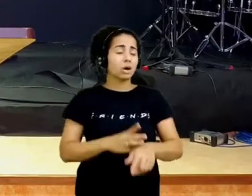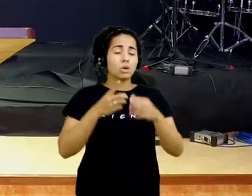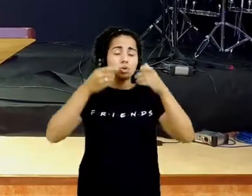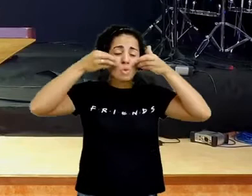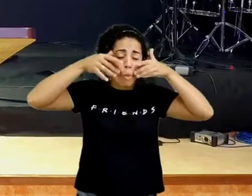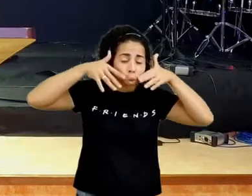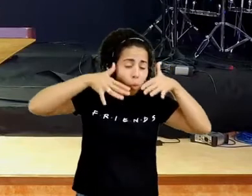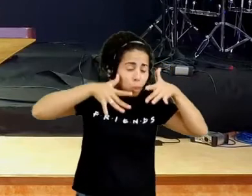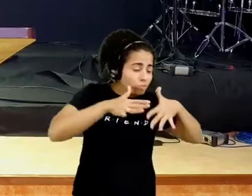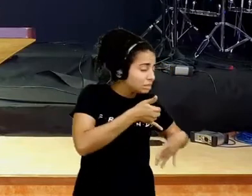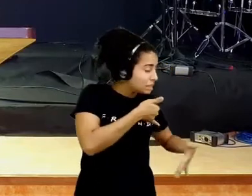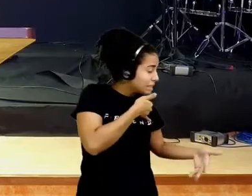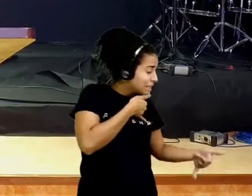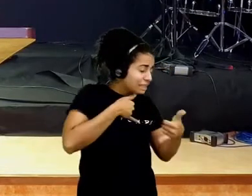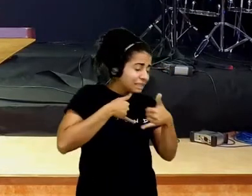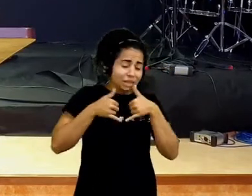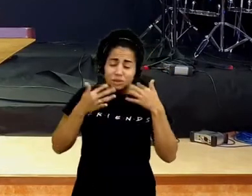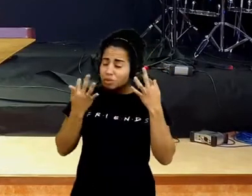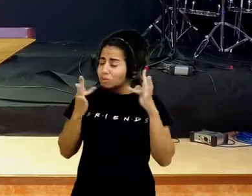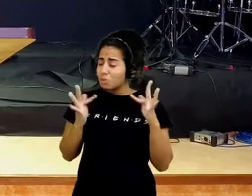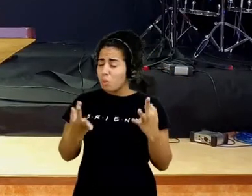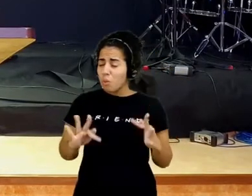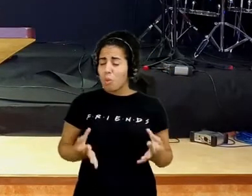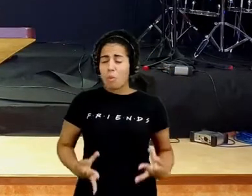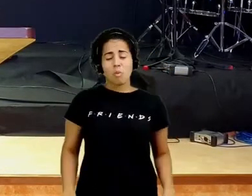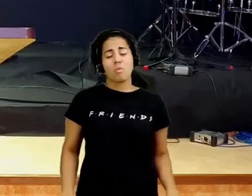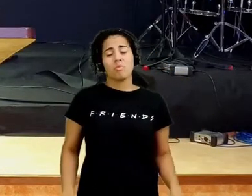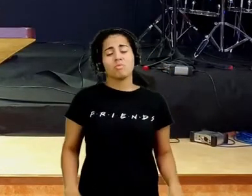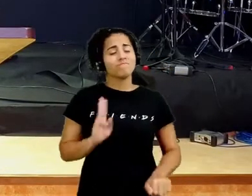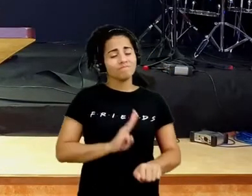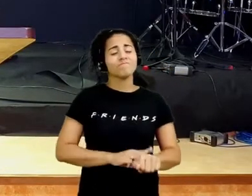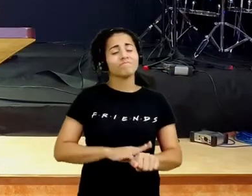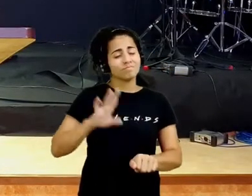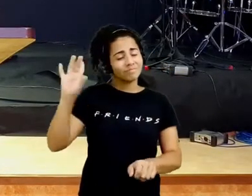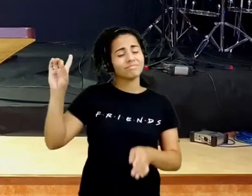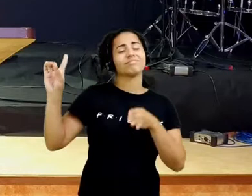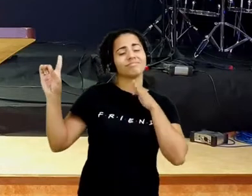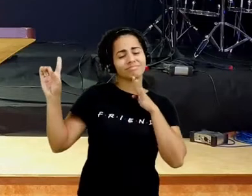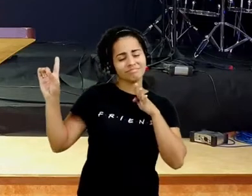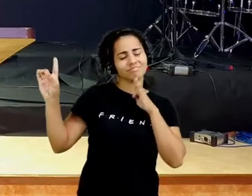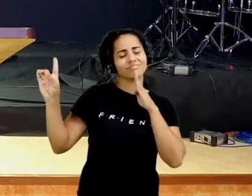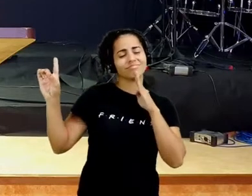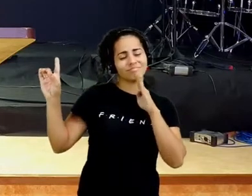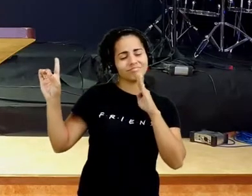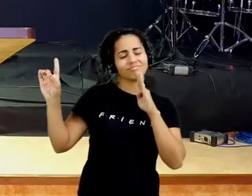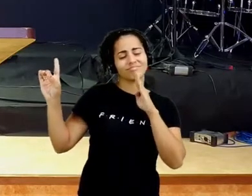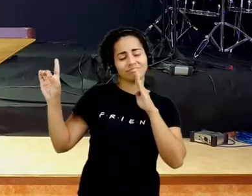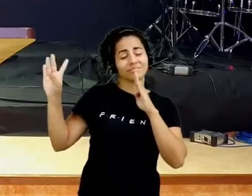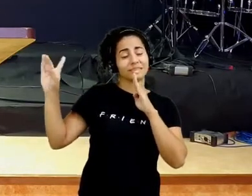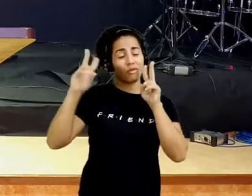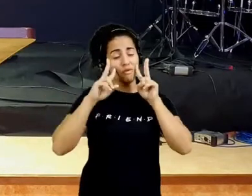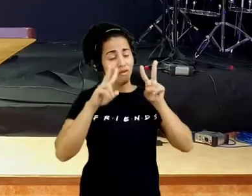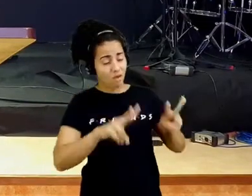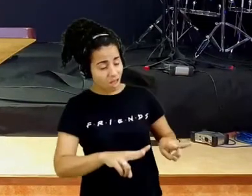choro, de tristeza, de dor, momentos, ó Pai, os quais o Senhor conhece muito bem, o Senhor vê,